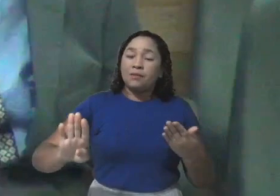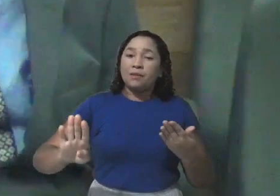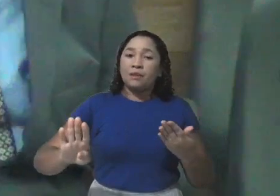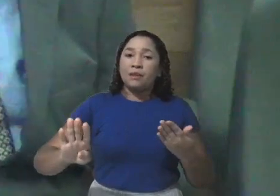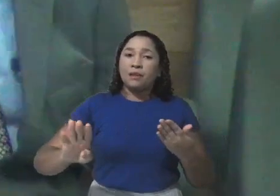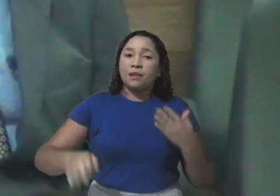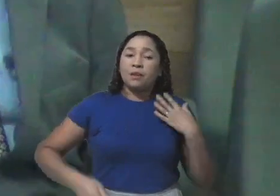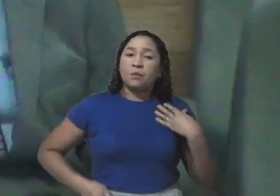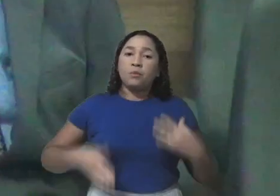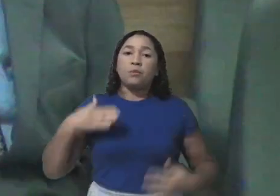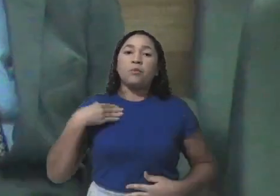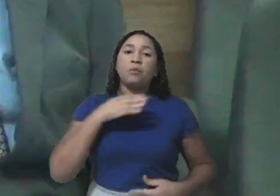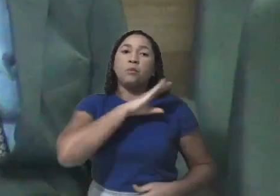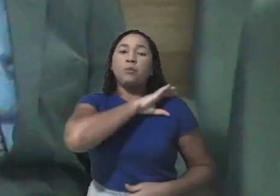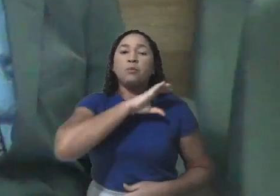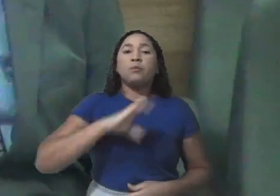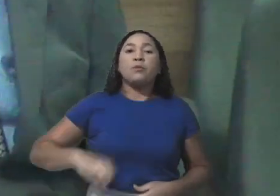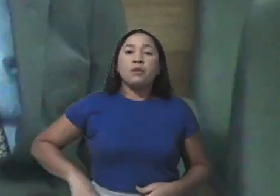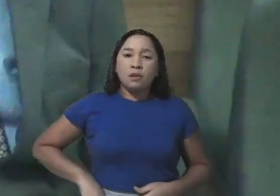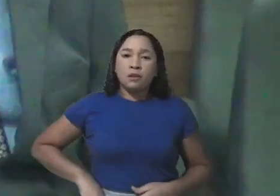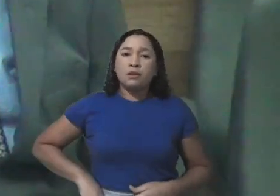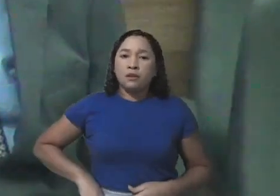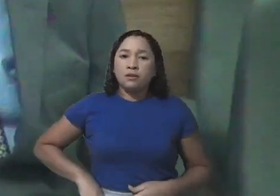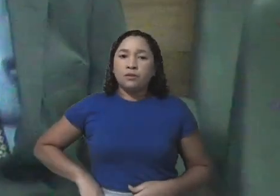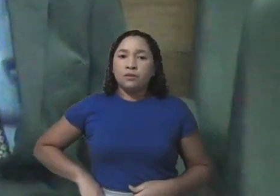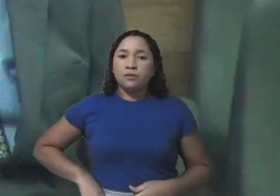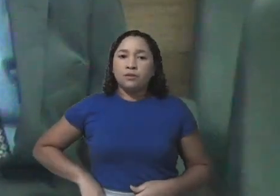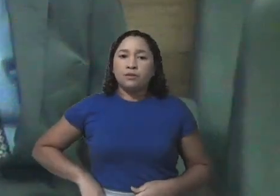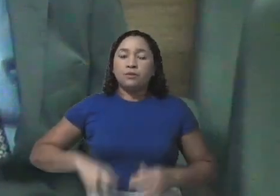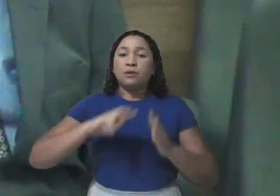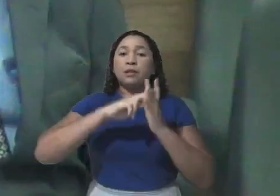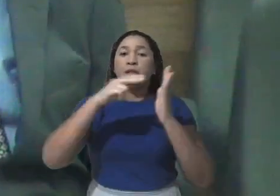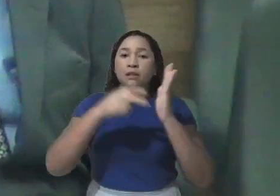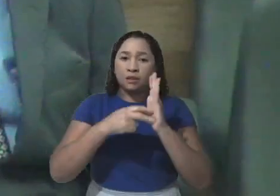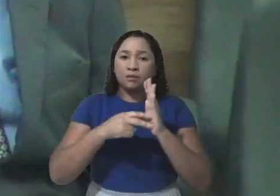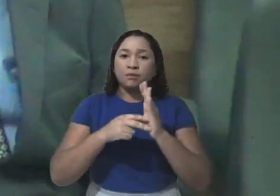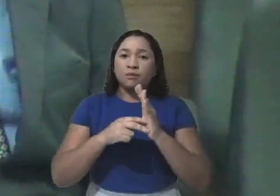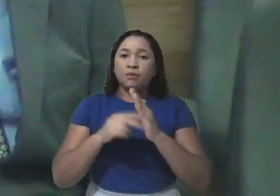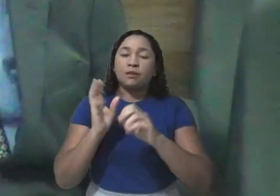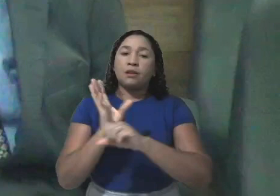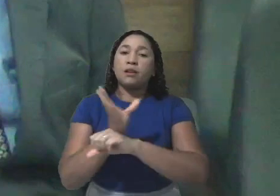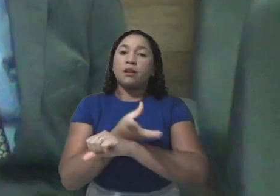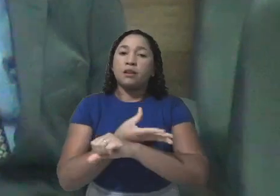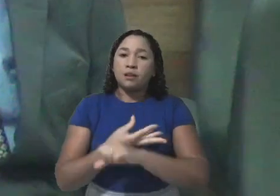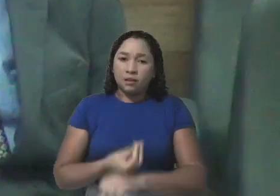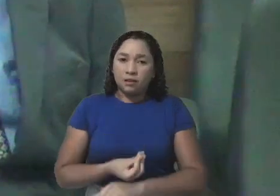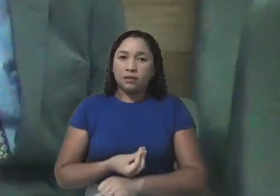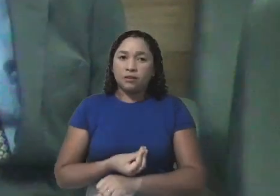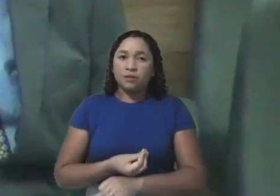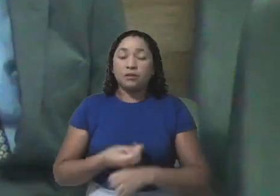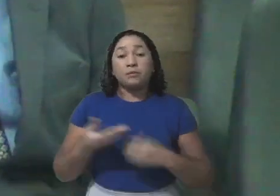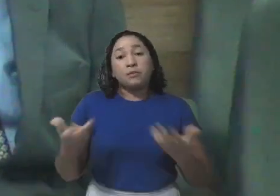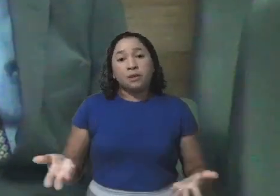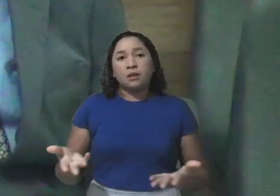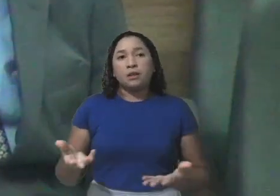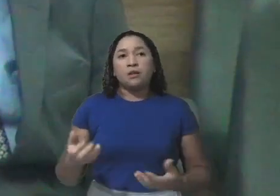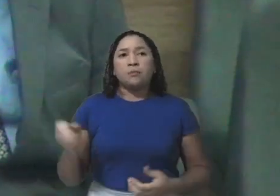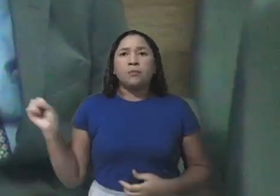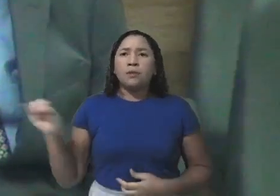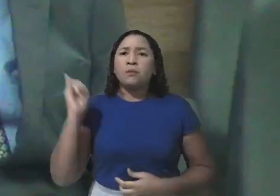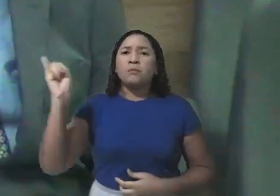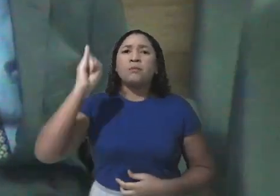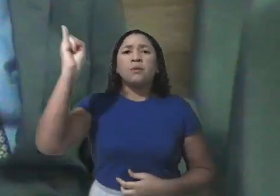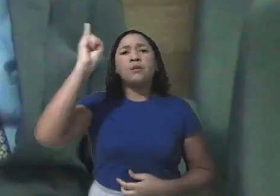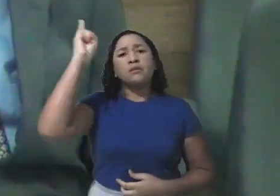Cristo. É importante estudarmos acerca dos rudimentos e dos fundamentos ou não? É importante termos